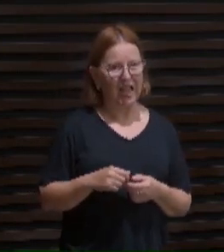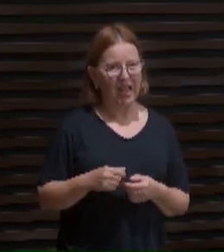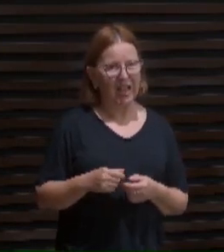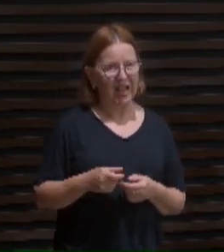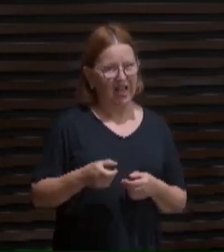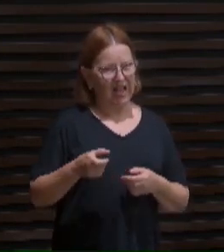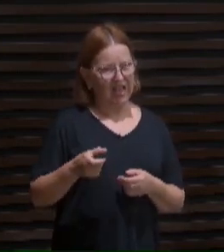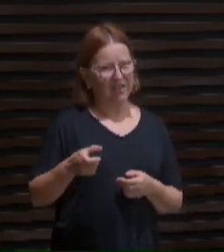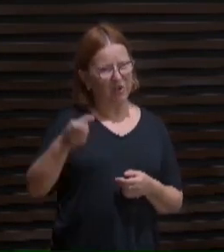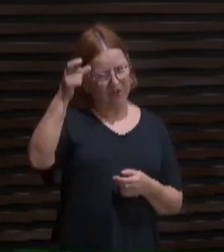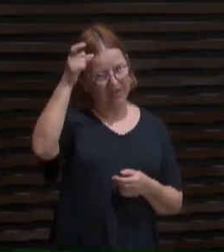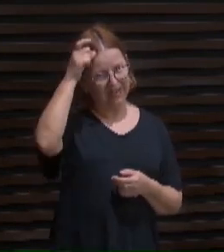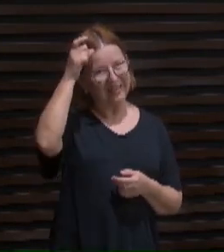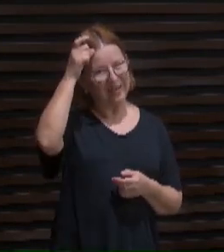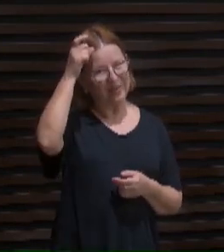dias.